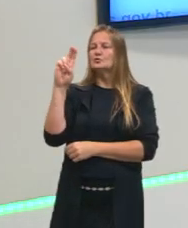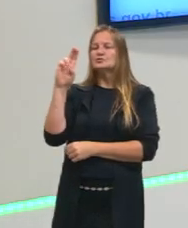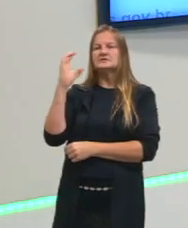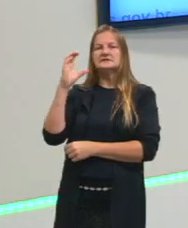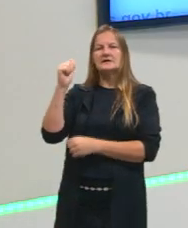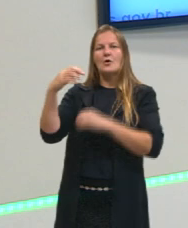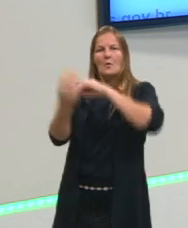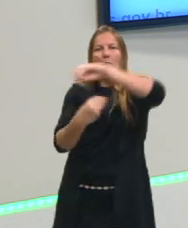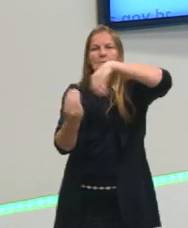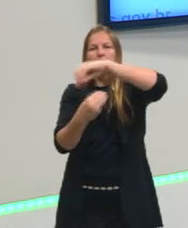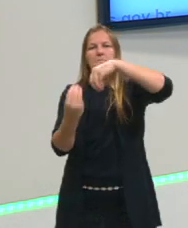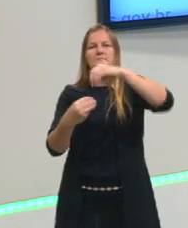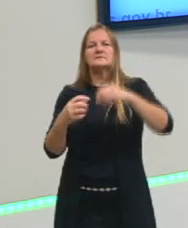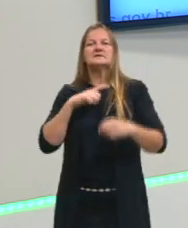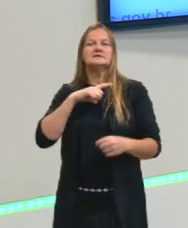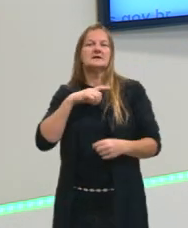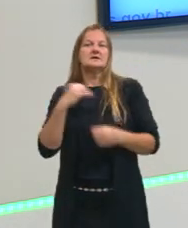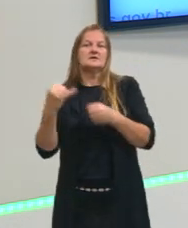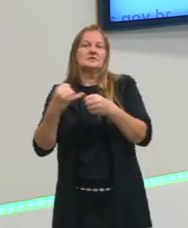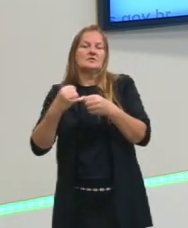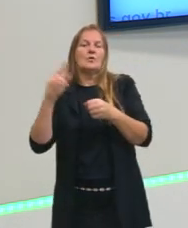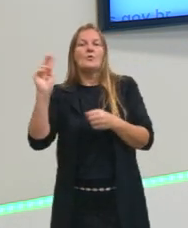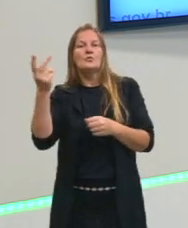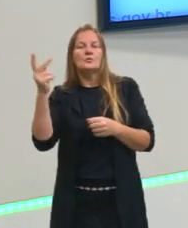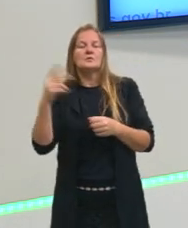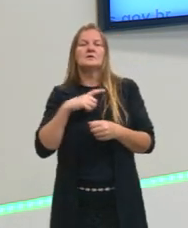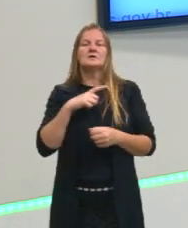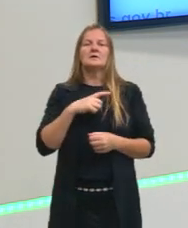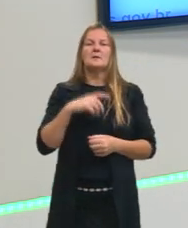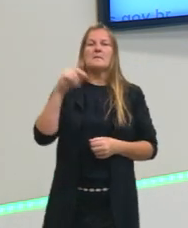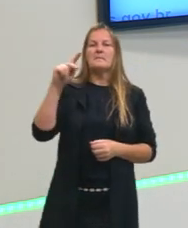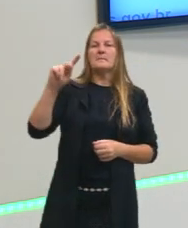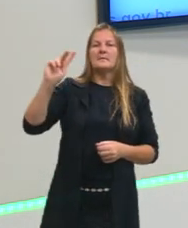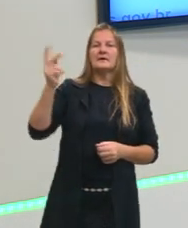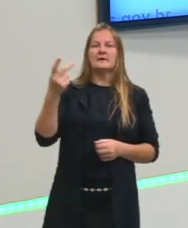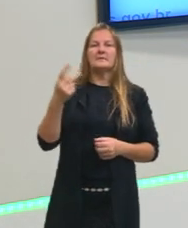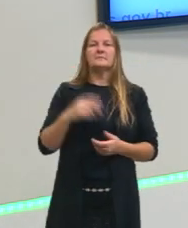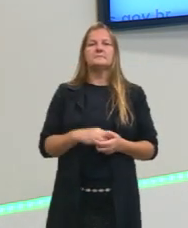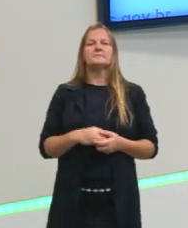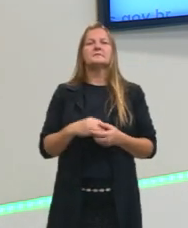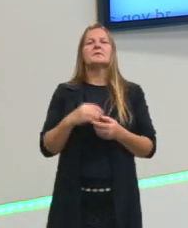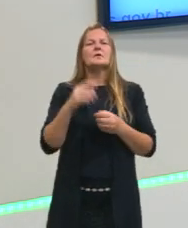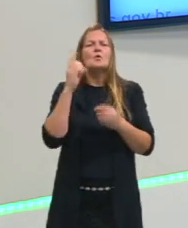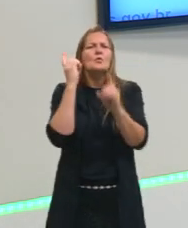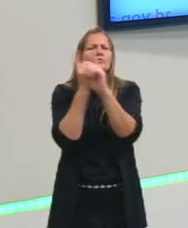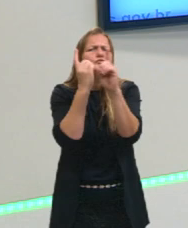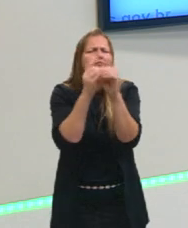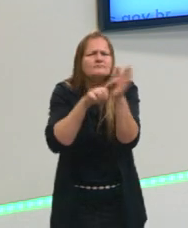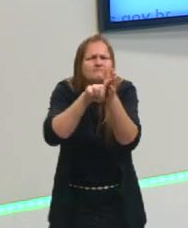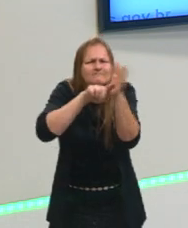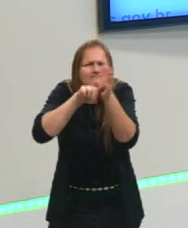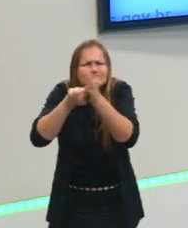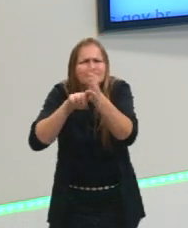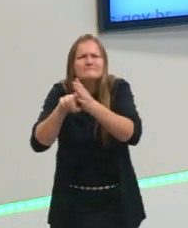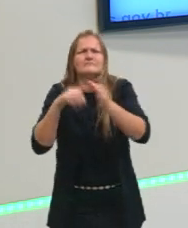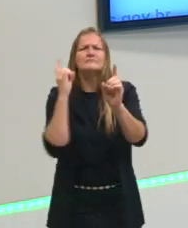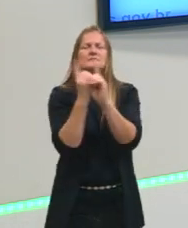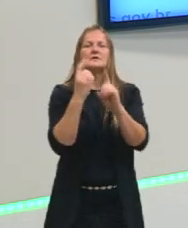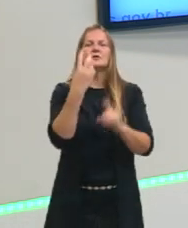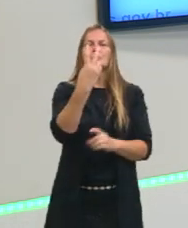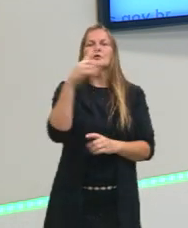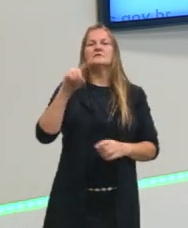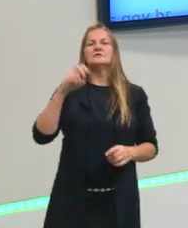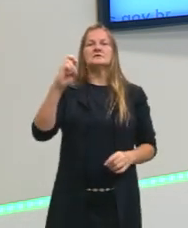atravessa se tem isso se não tem de hidrogênio eu sei Pega uma solução consigo descobrir o PH dela o PH